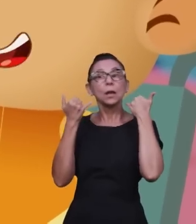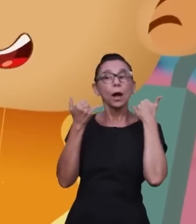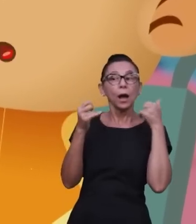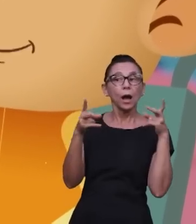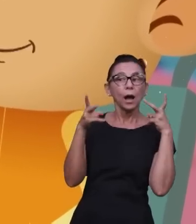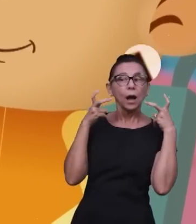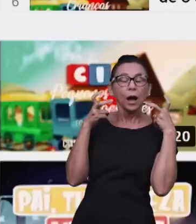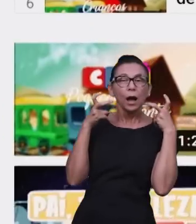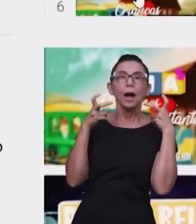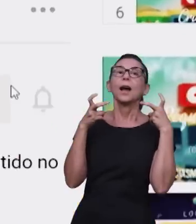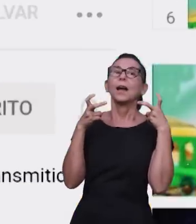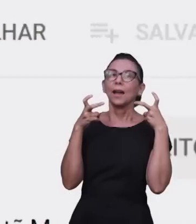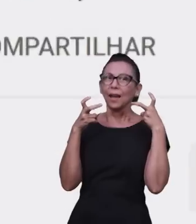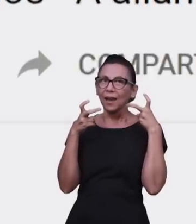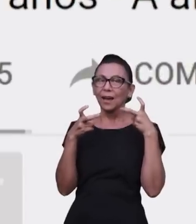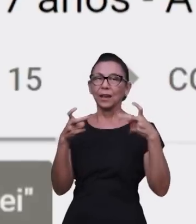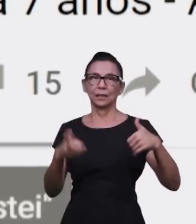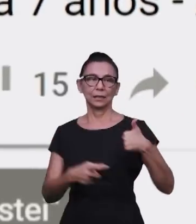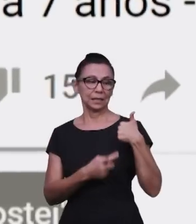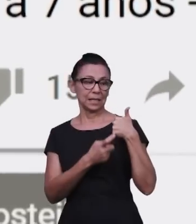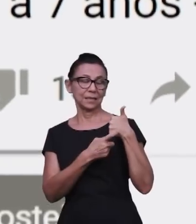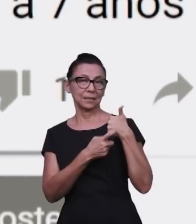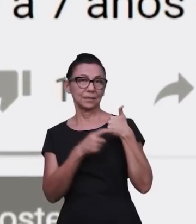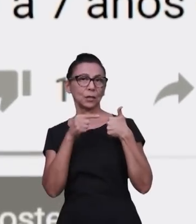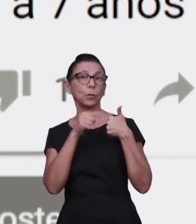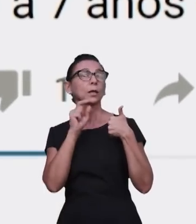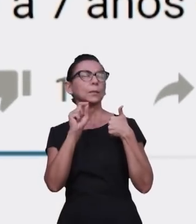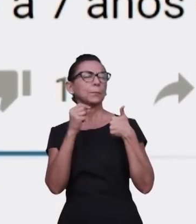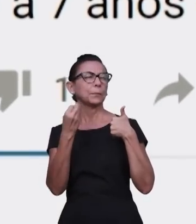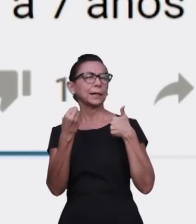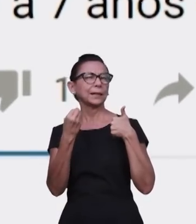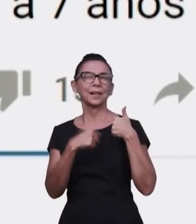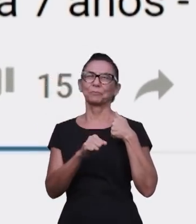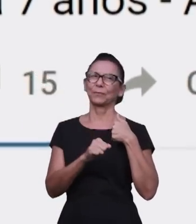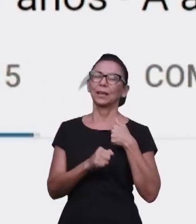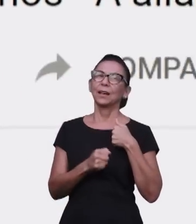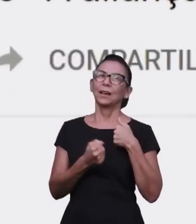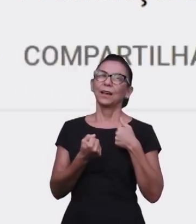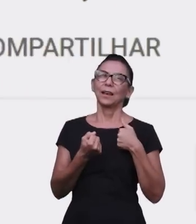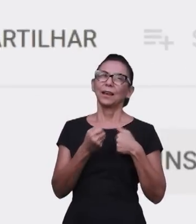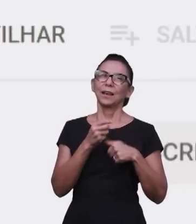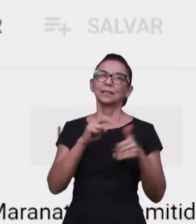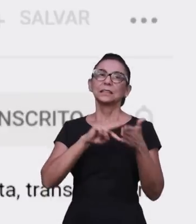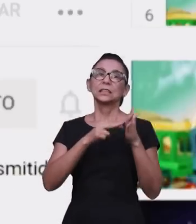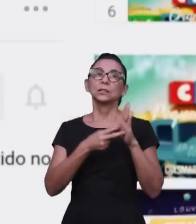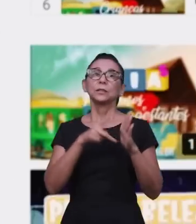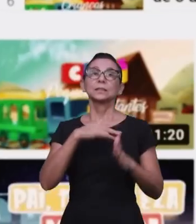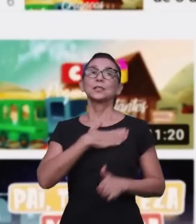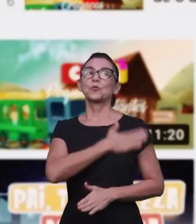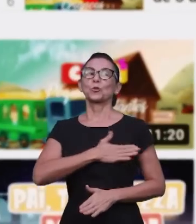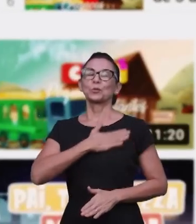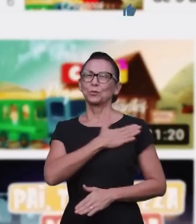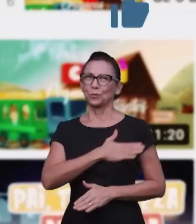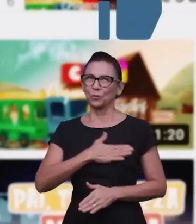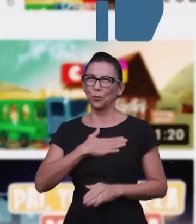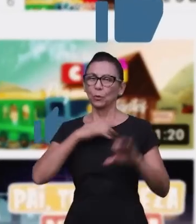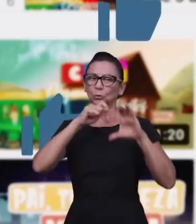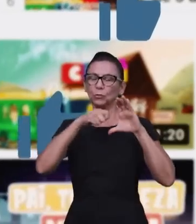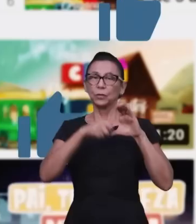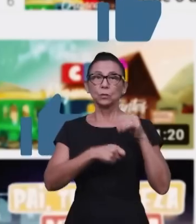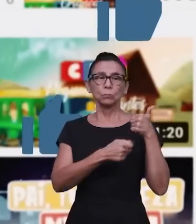sempre. Amém. Estamos encerrando o nosso culto, mas tem uns pequenos avisos. Quem estiver no exterior e que necessitar de uma